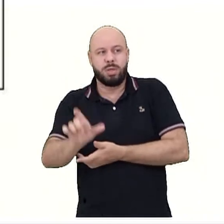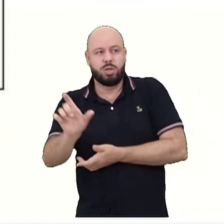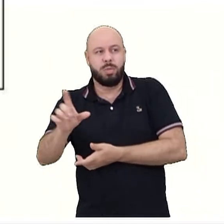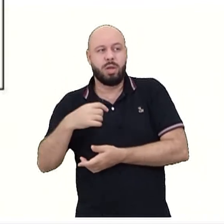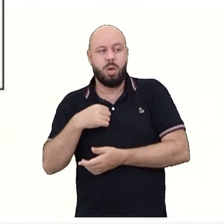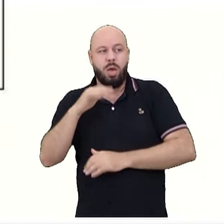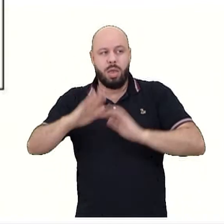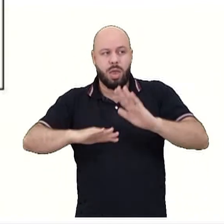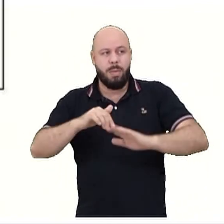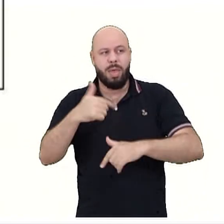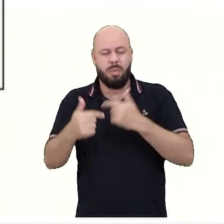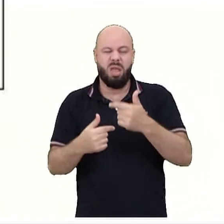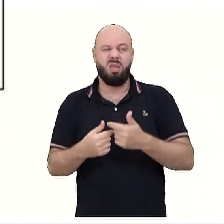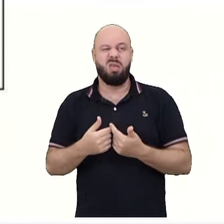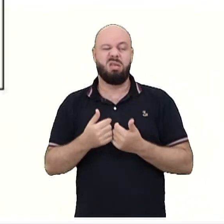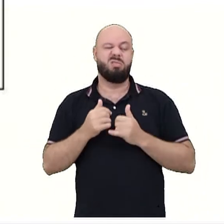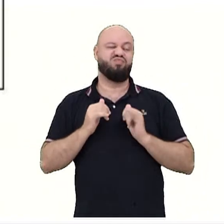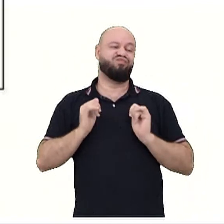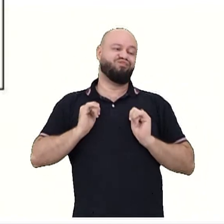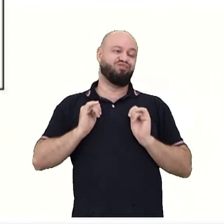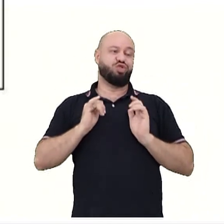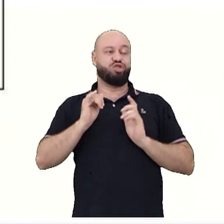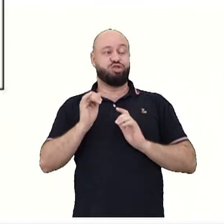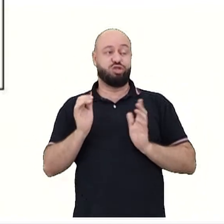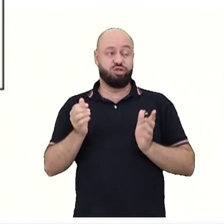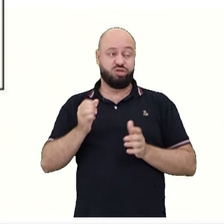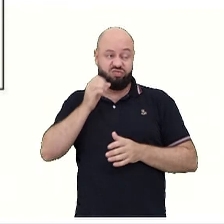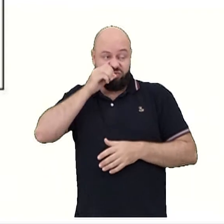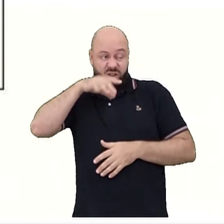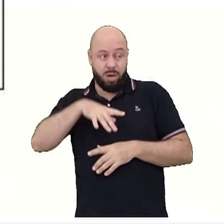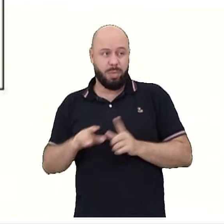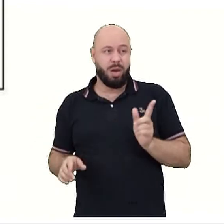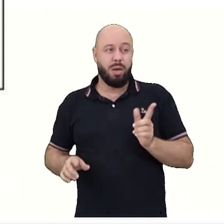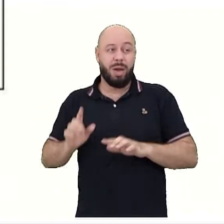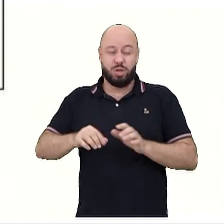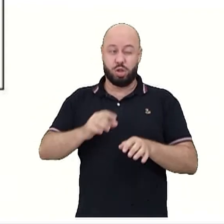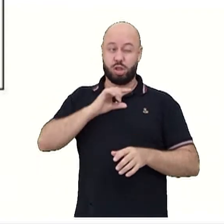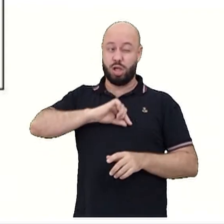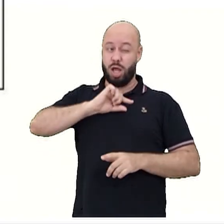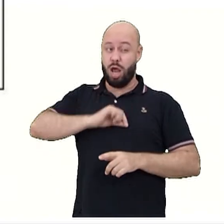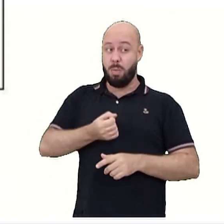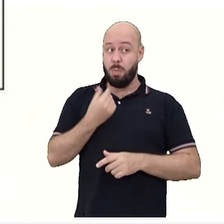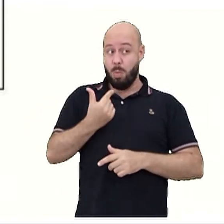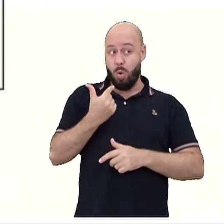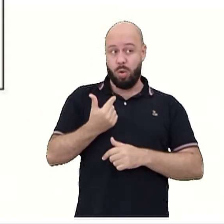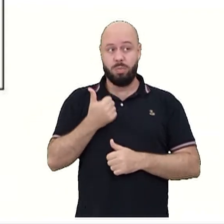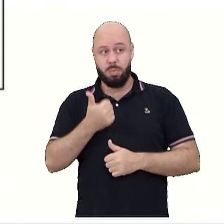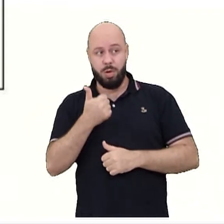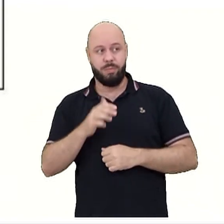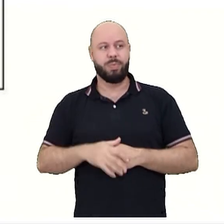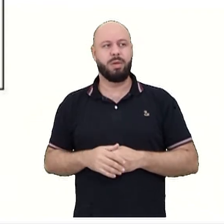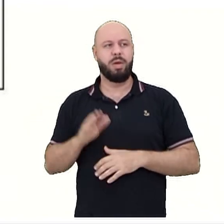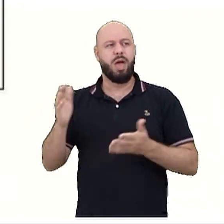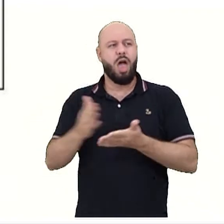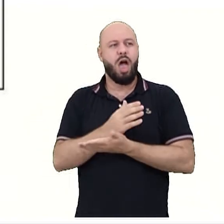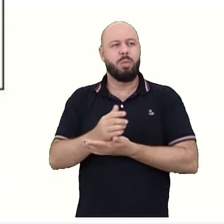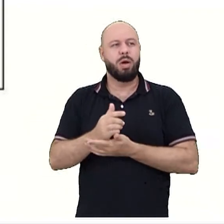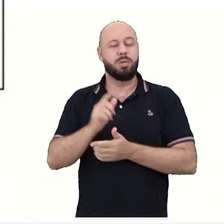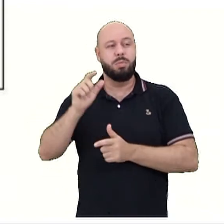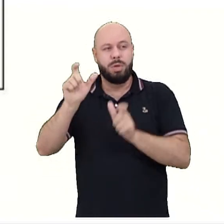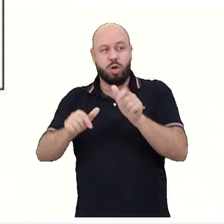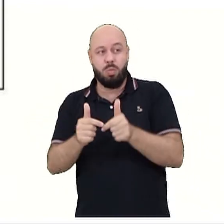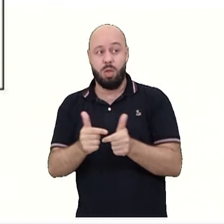their job is boring, but their salary is good. And then for some lucky